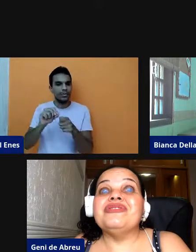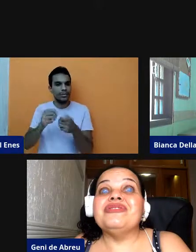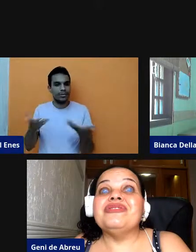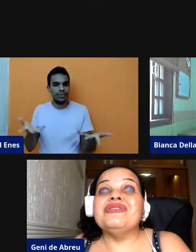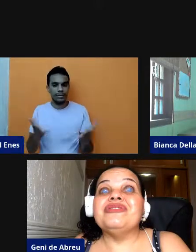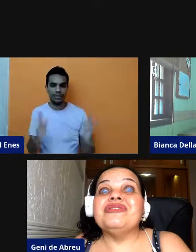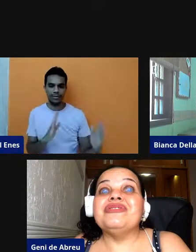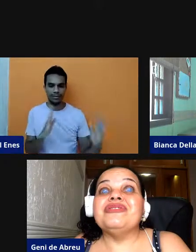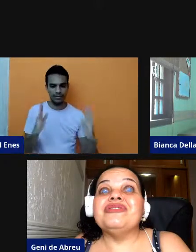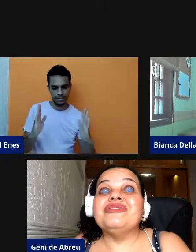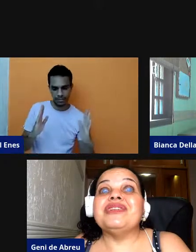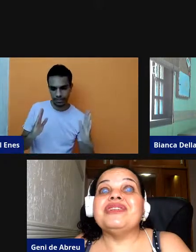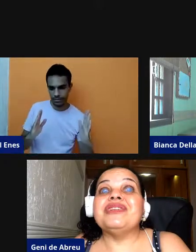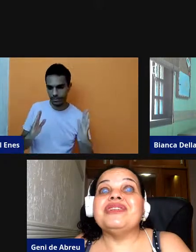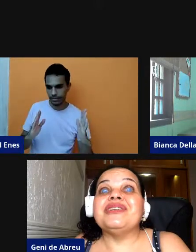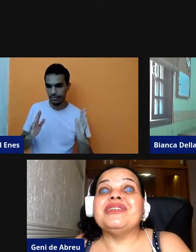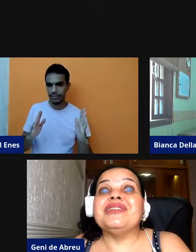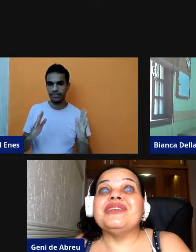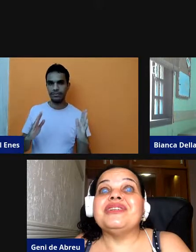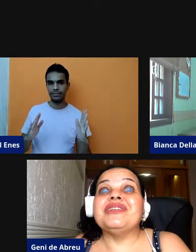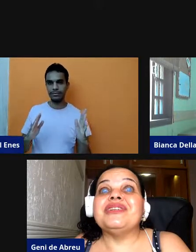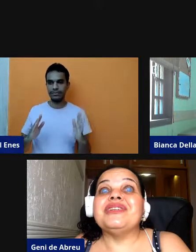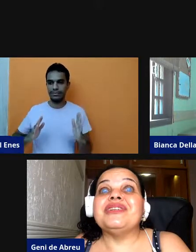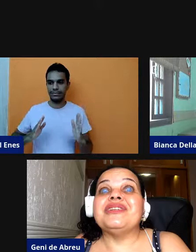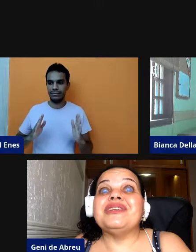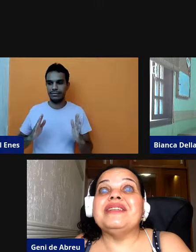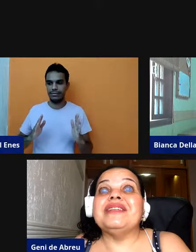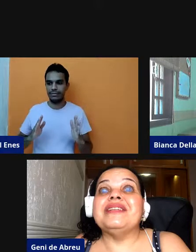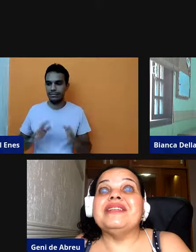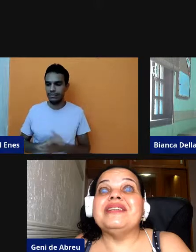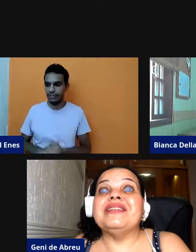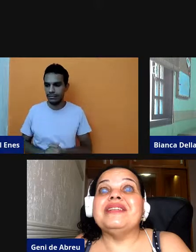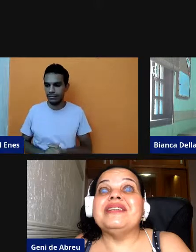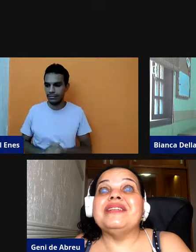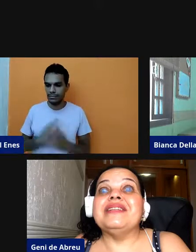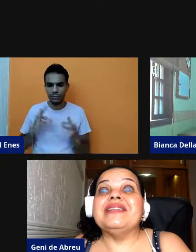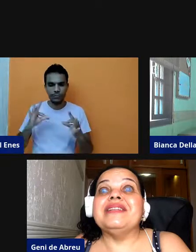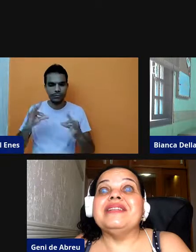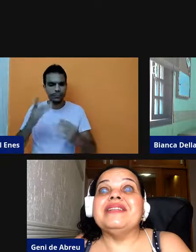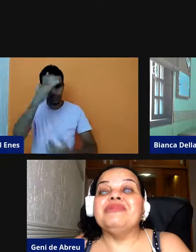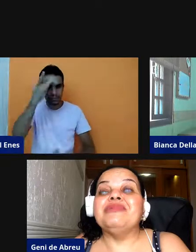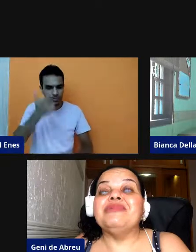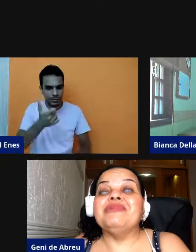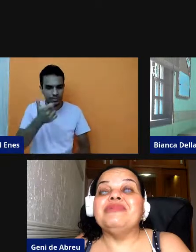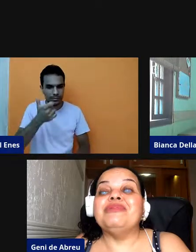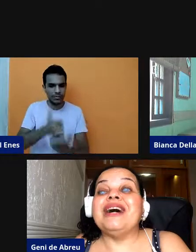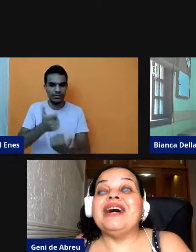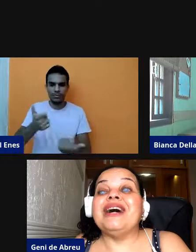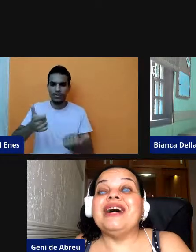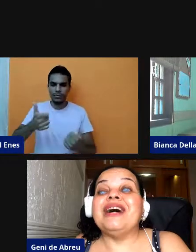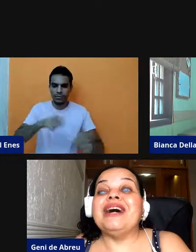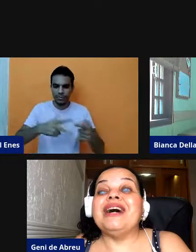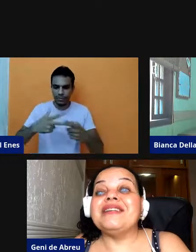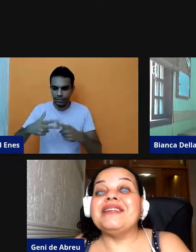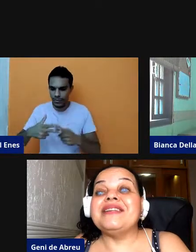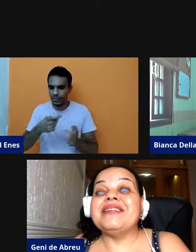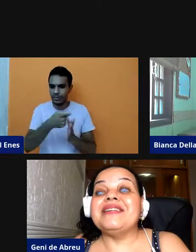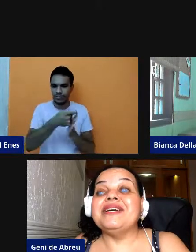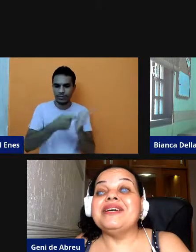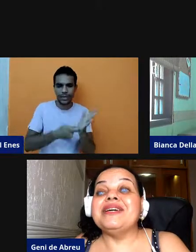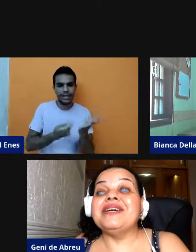revista acontecer, todos da comissão editorial, todos os colaboradores, revisores,